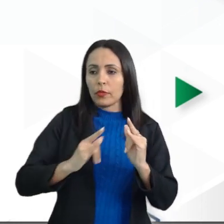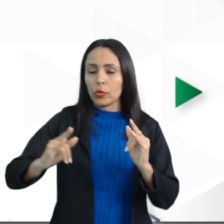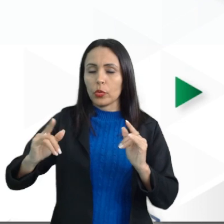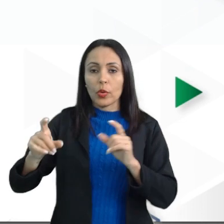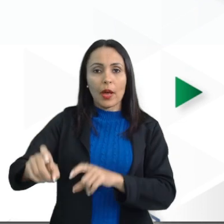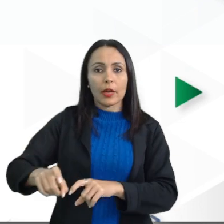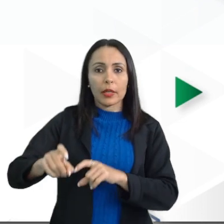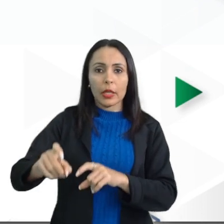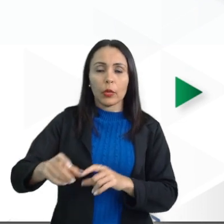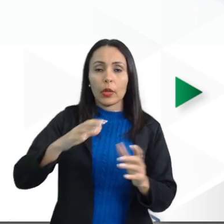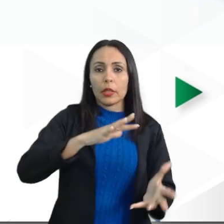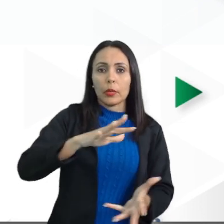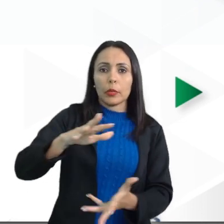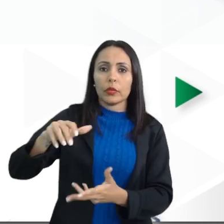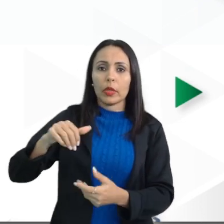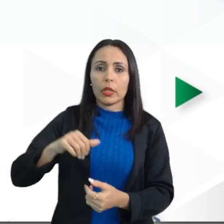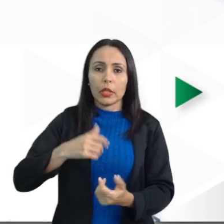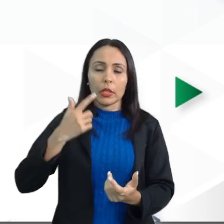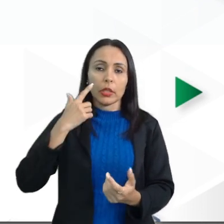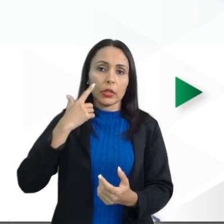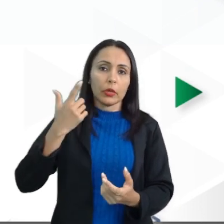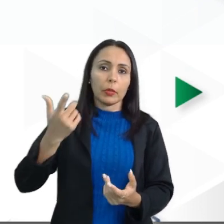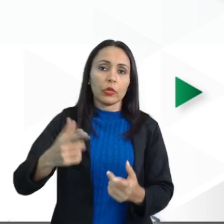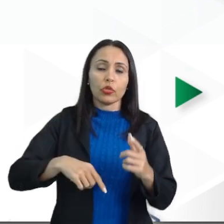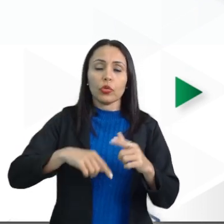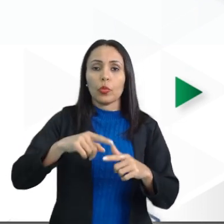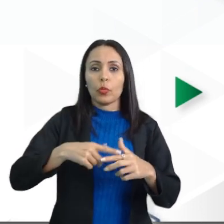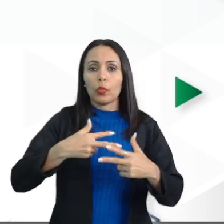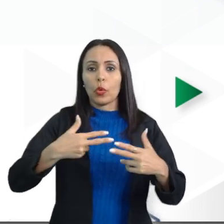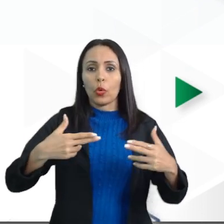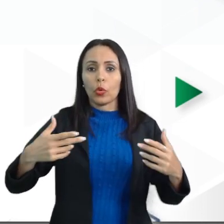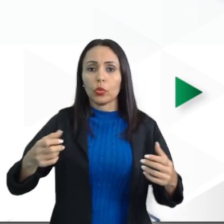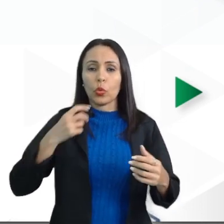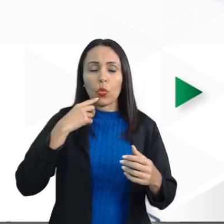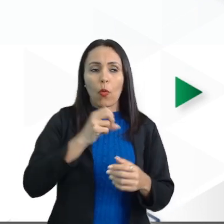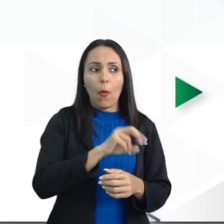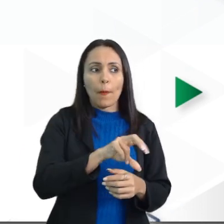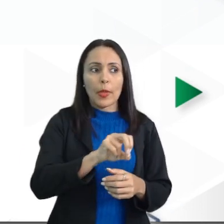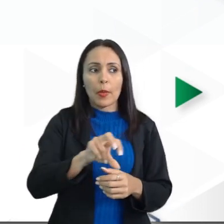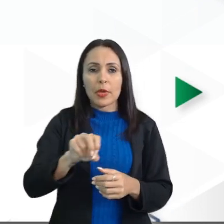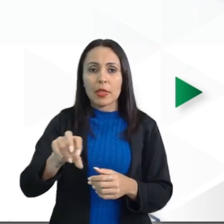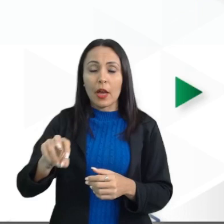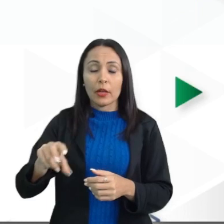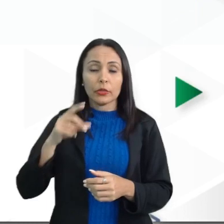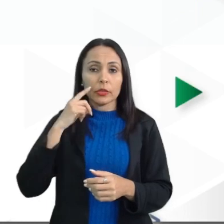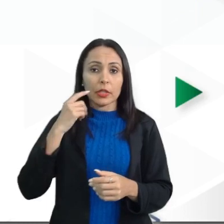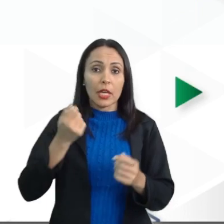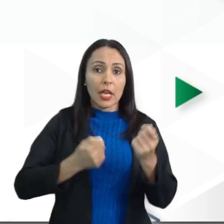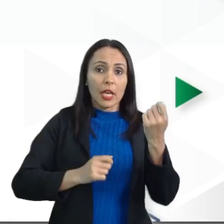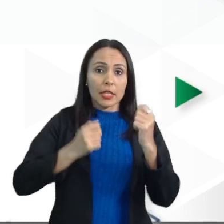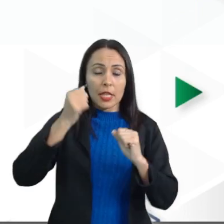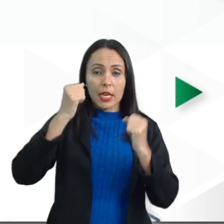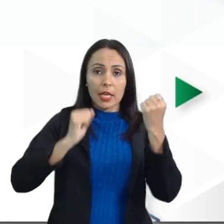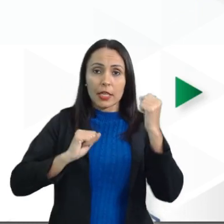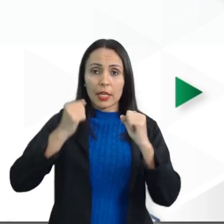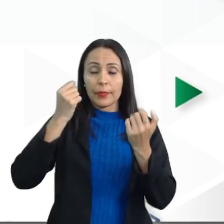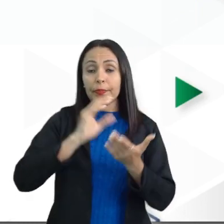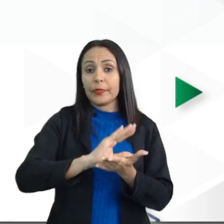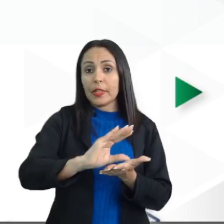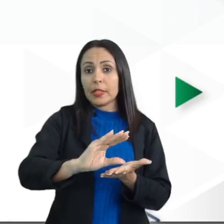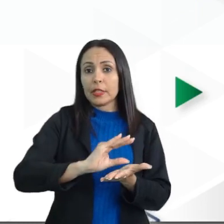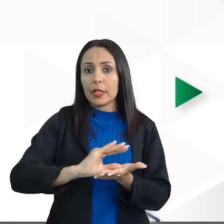Em geral, consumimos o quê? Produtos contaminados. Empresas indenizaram cerca